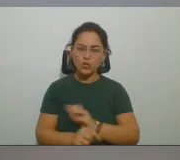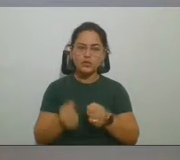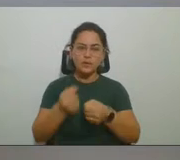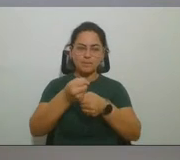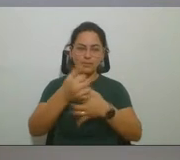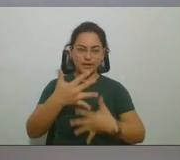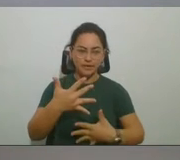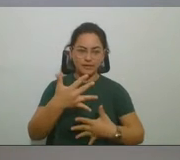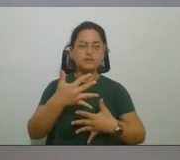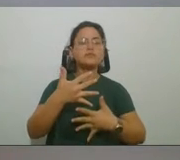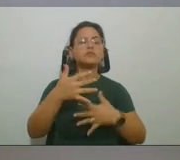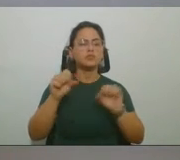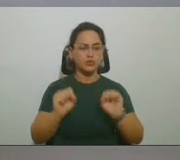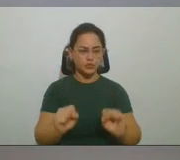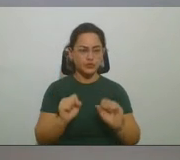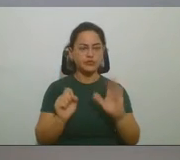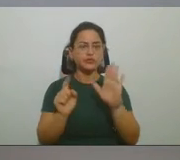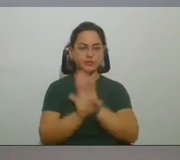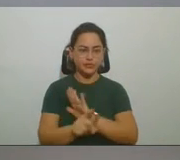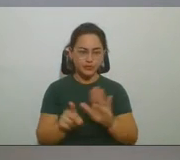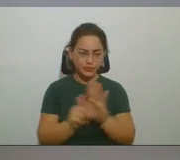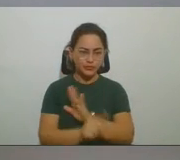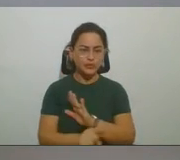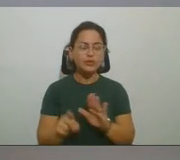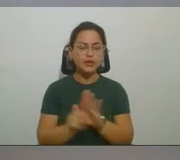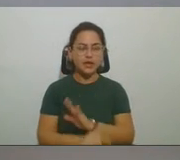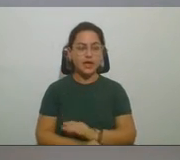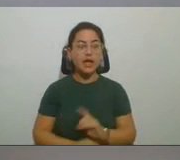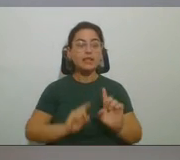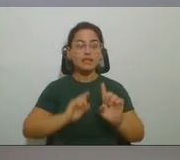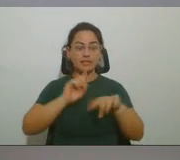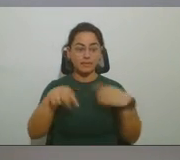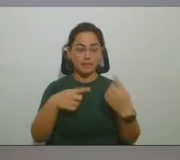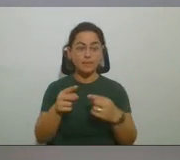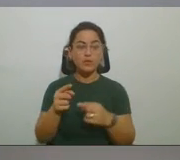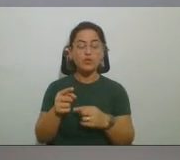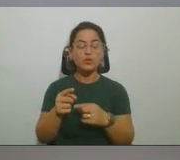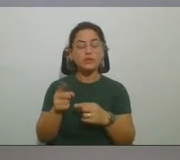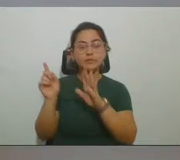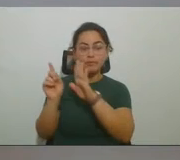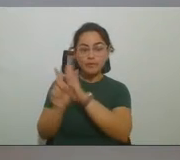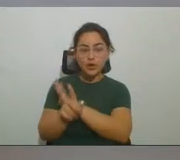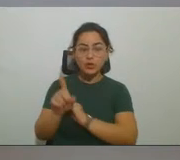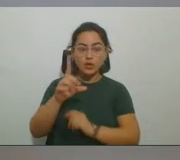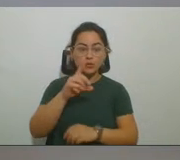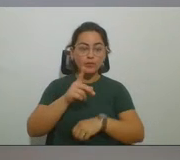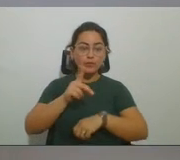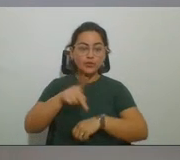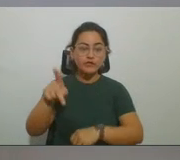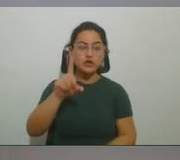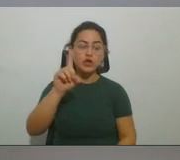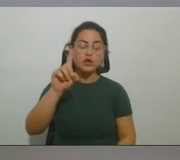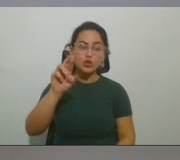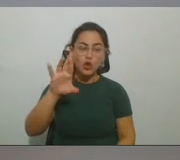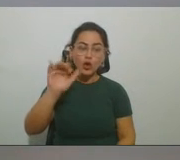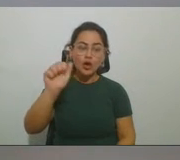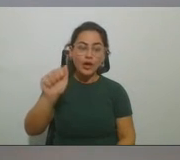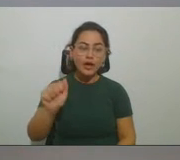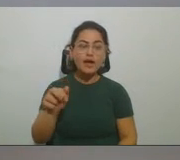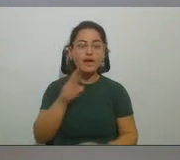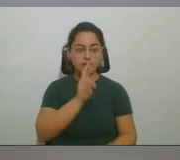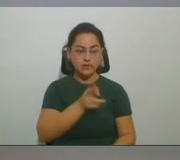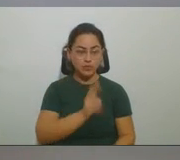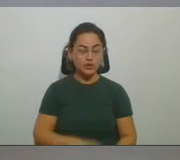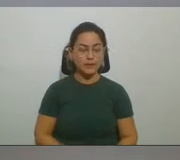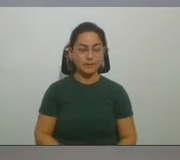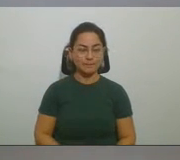ali fazendo o monitoramento e, na medida do possível, repassaremos as questões à professora Dora. E antes de passar a